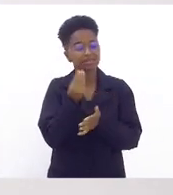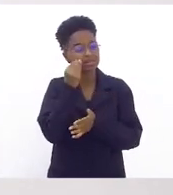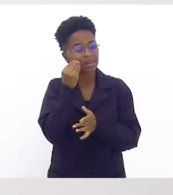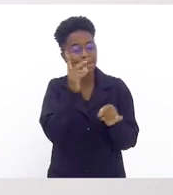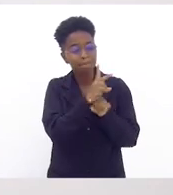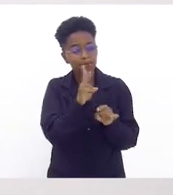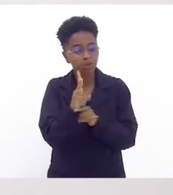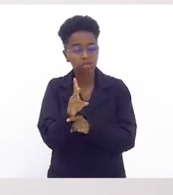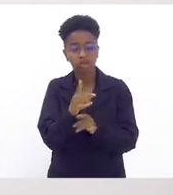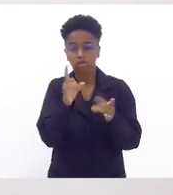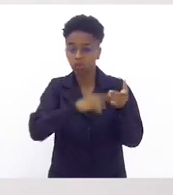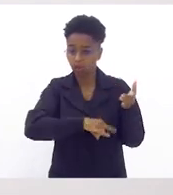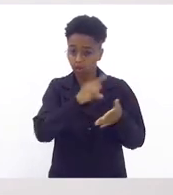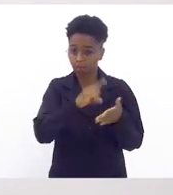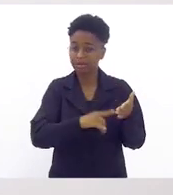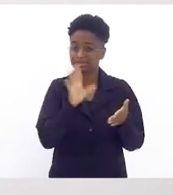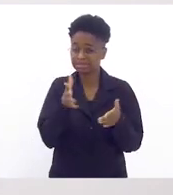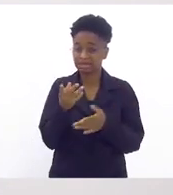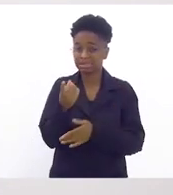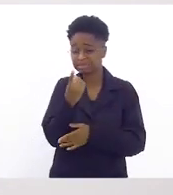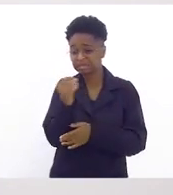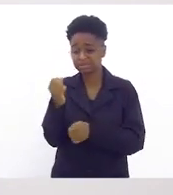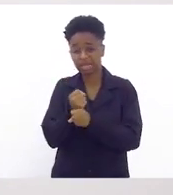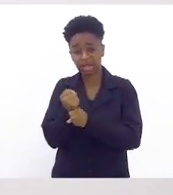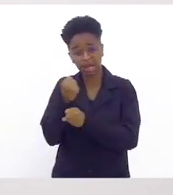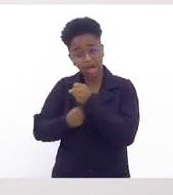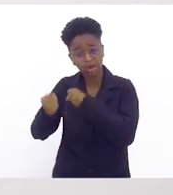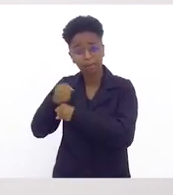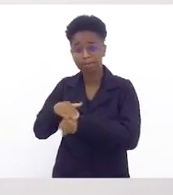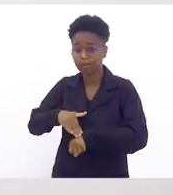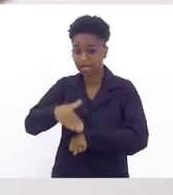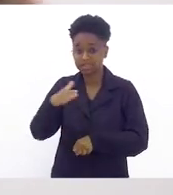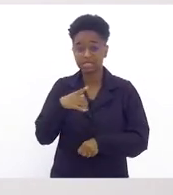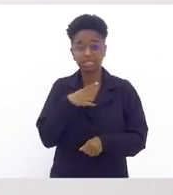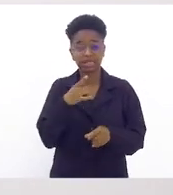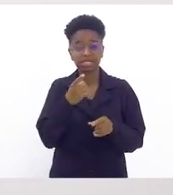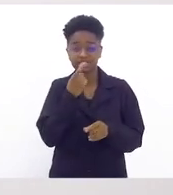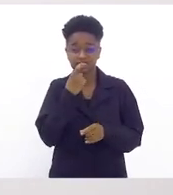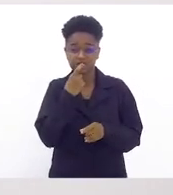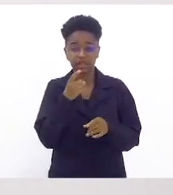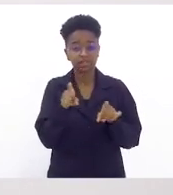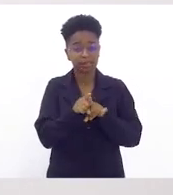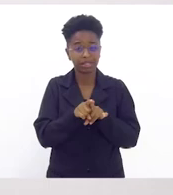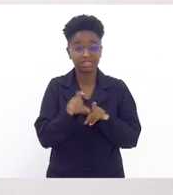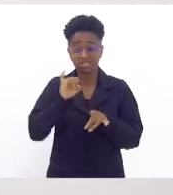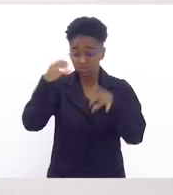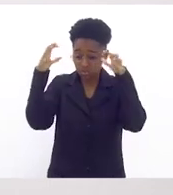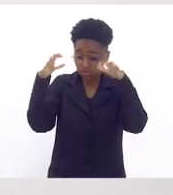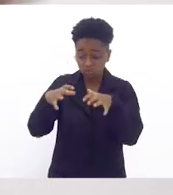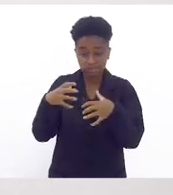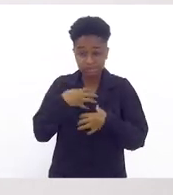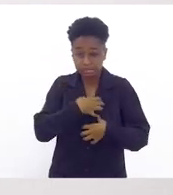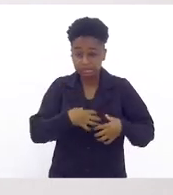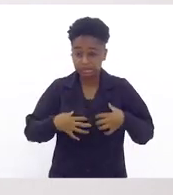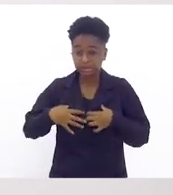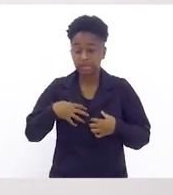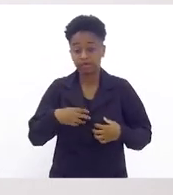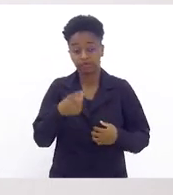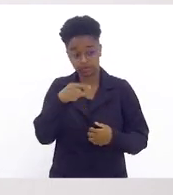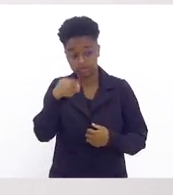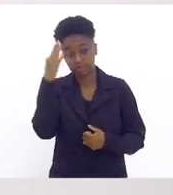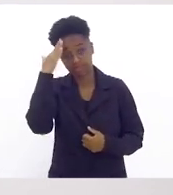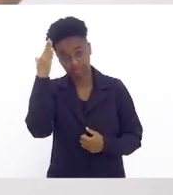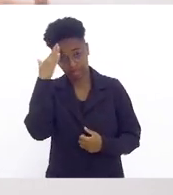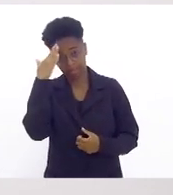documentos Centenários volta a dizer com Plásticos e a cada chuva ficar com o coração na mão e vocês sabem professor